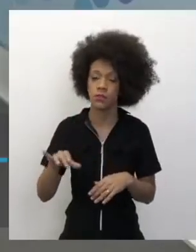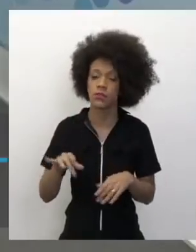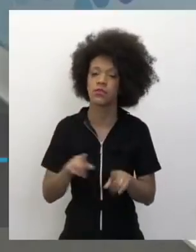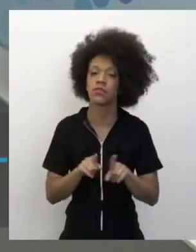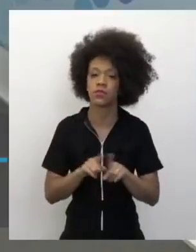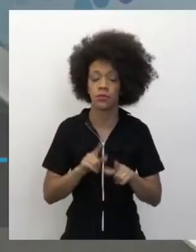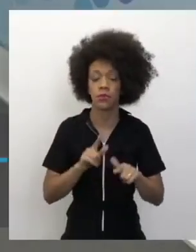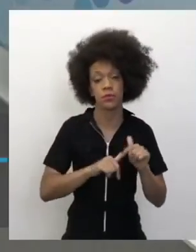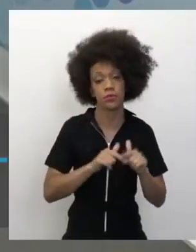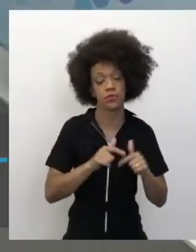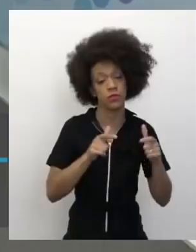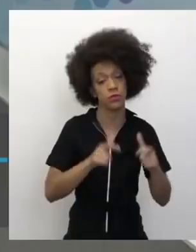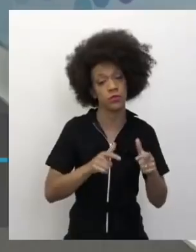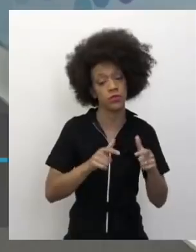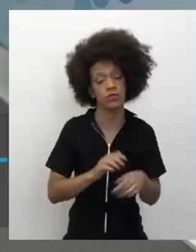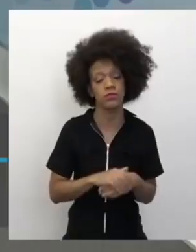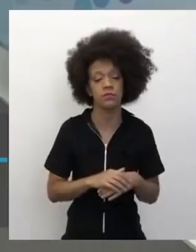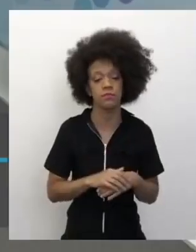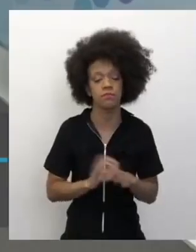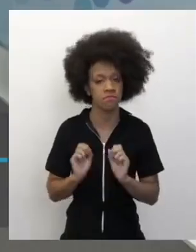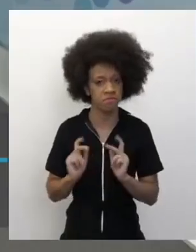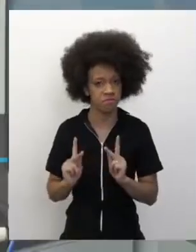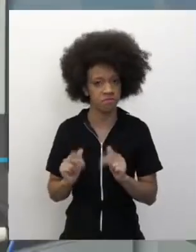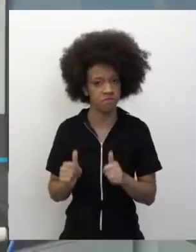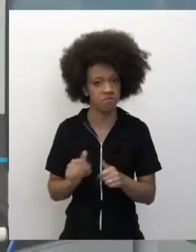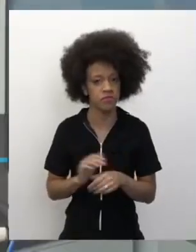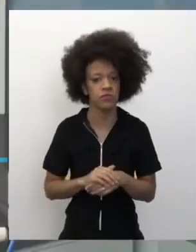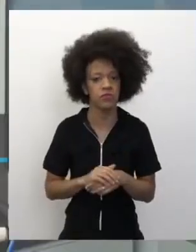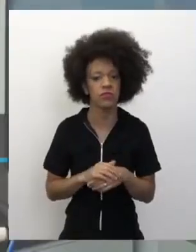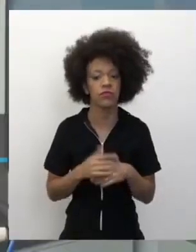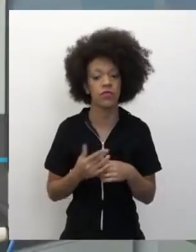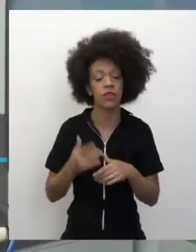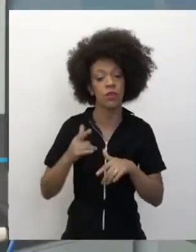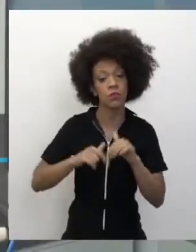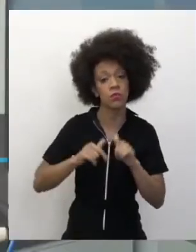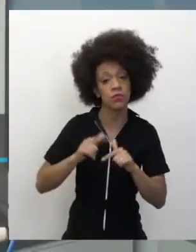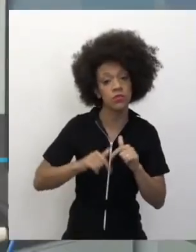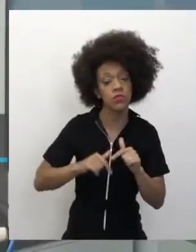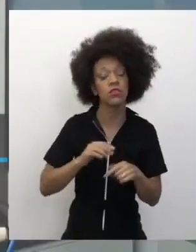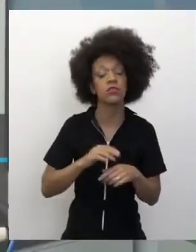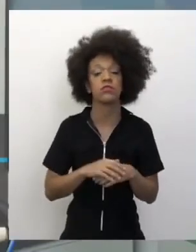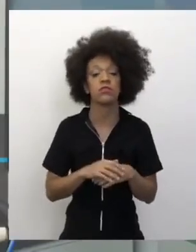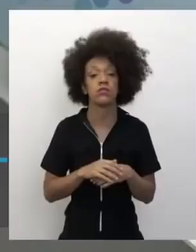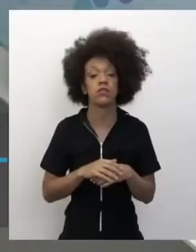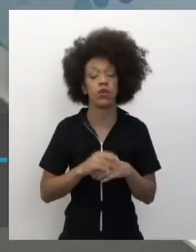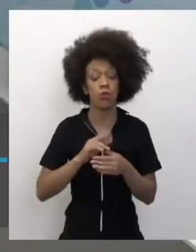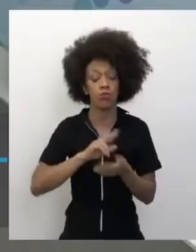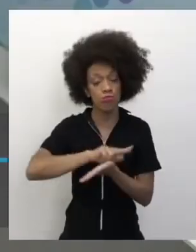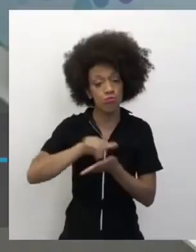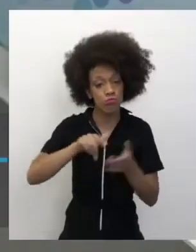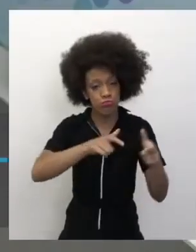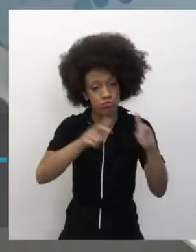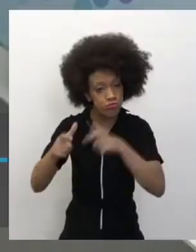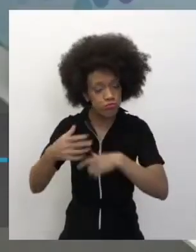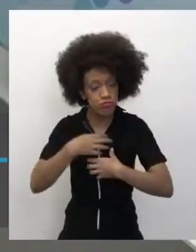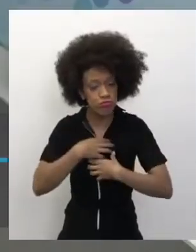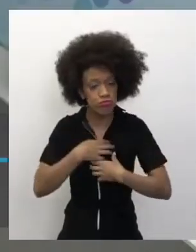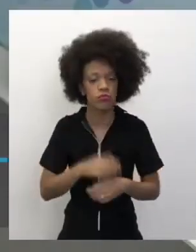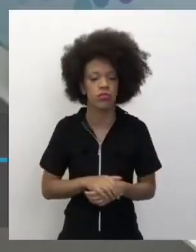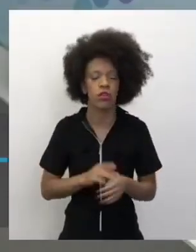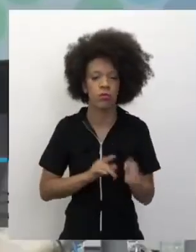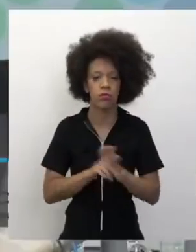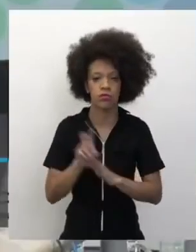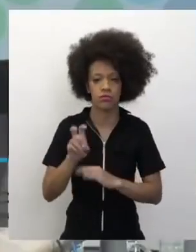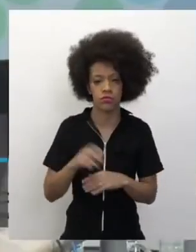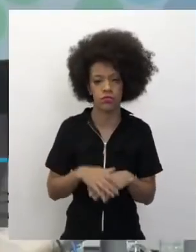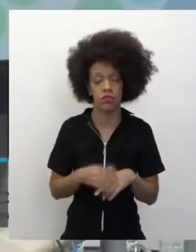lugares, pro Edenilda. Tá, ok. Que dão nome aos seres, objetos, animais, sentimentos. Muito bem, vamos para a questão 5, porque senão a